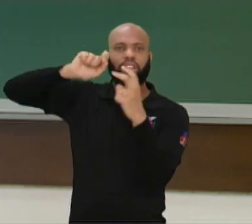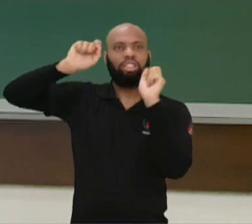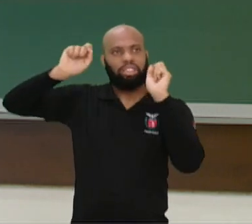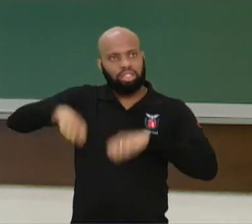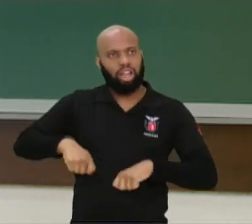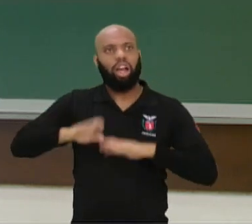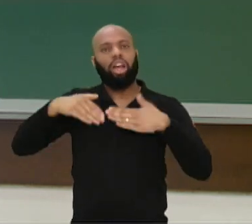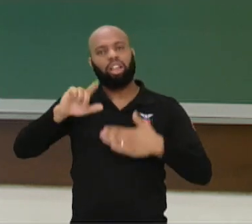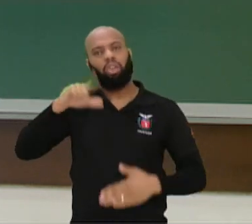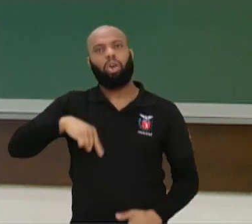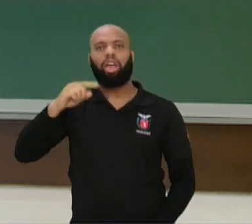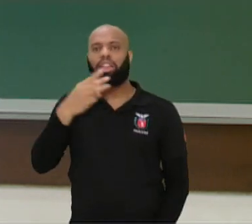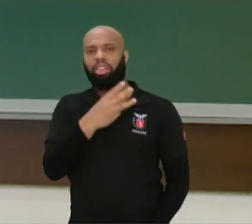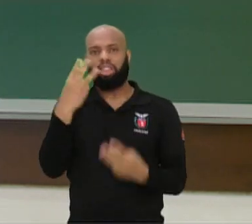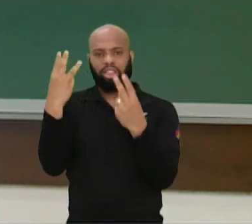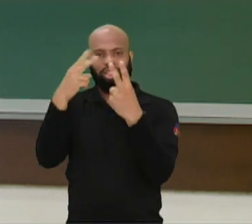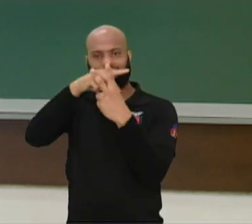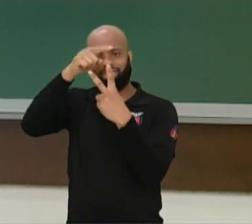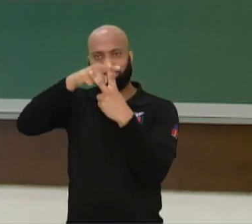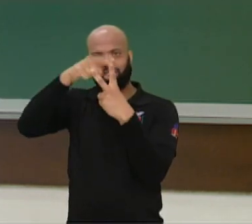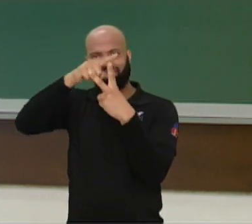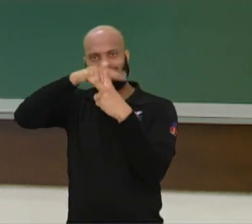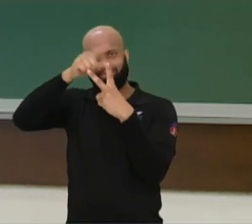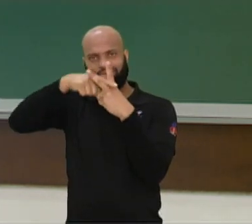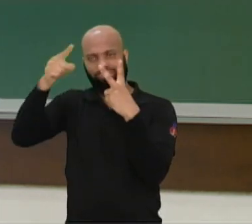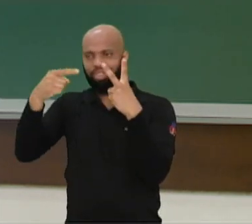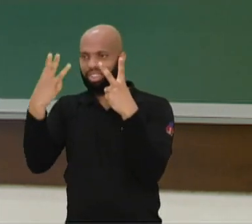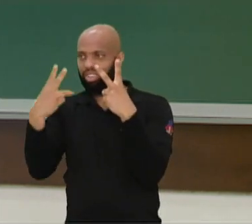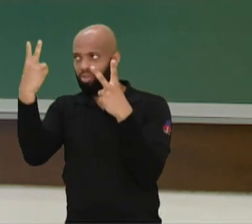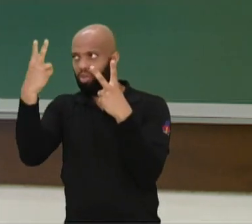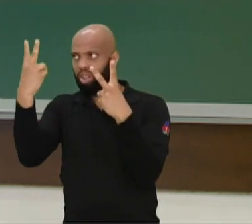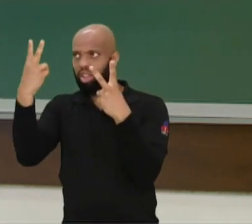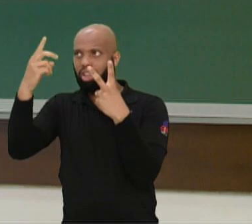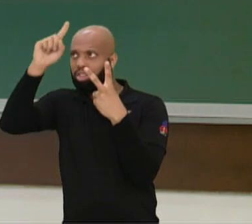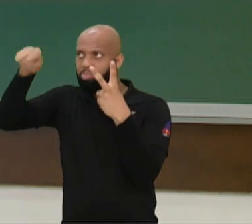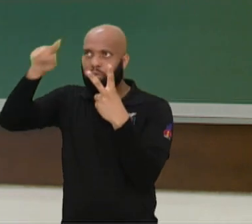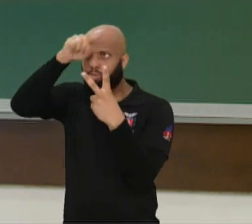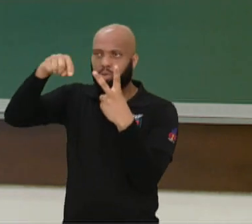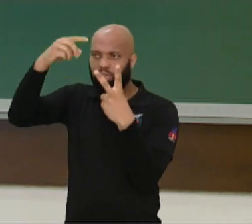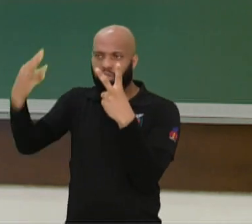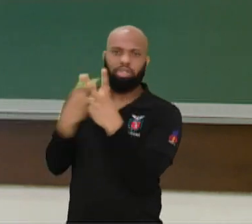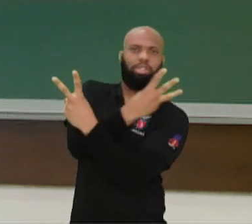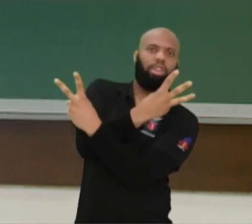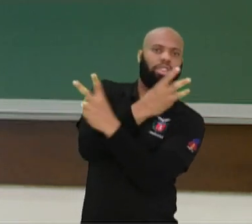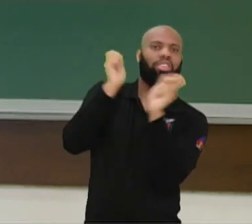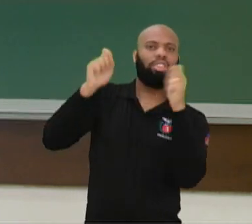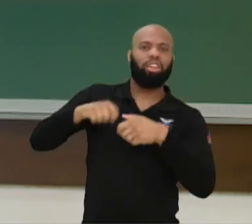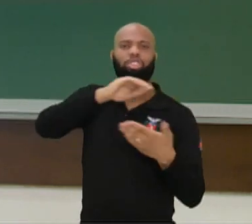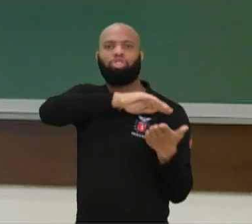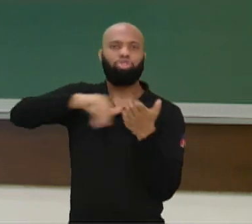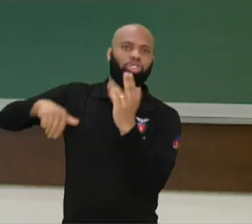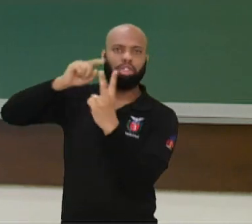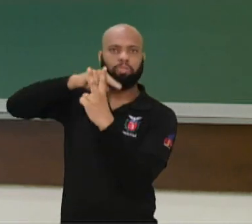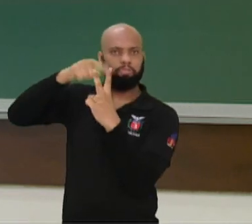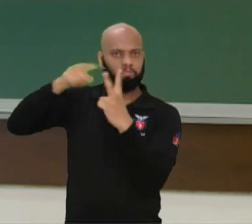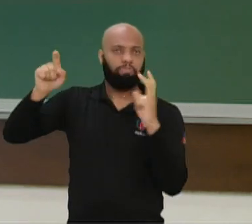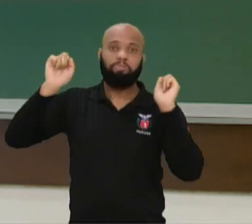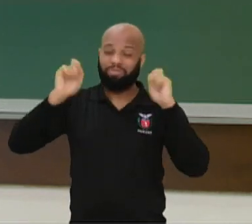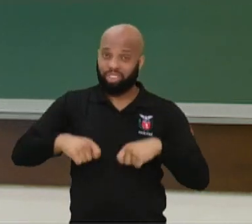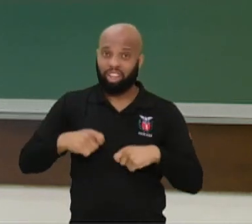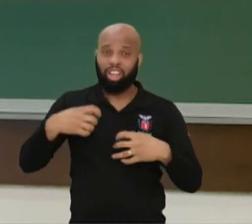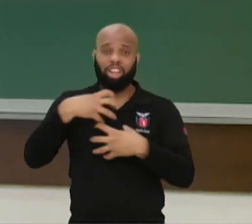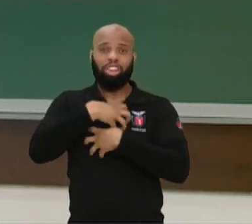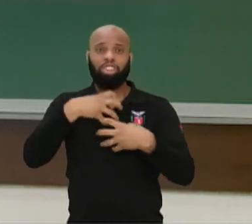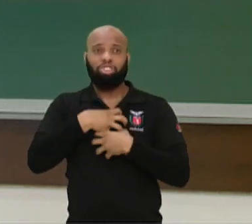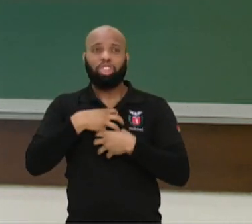é índice dessa raiz. Então, quando eu simplifico, eu fico somente com o 3. Então, a forma mais simples